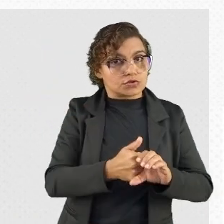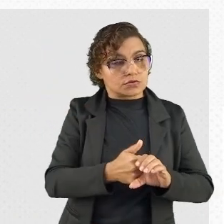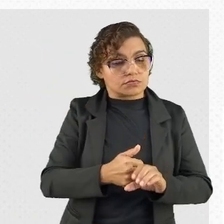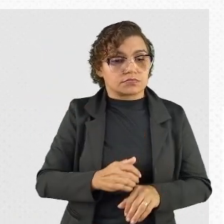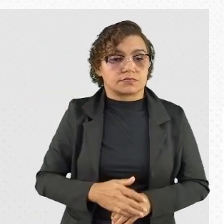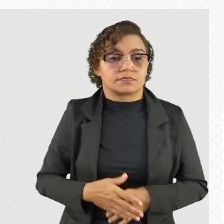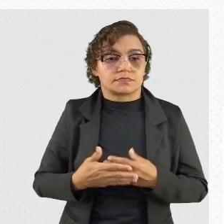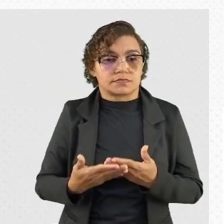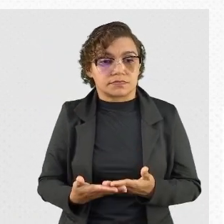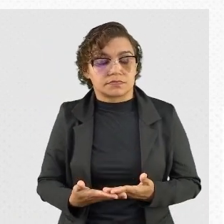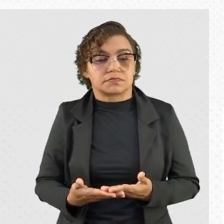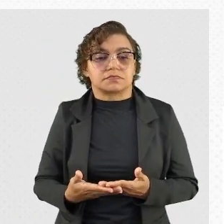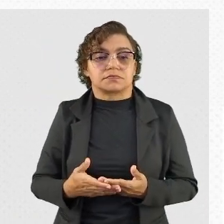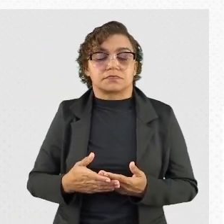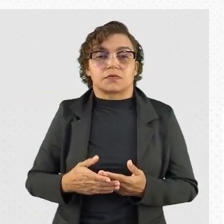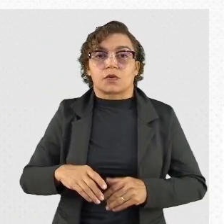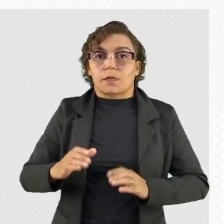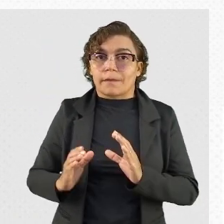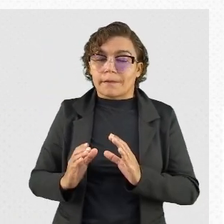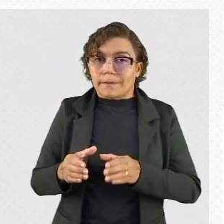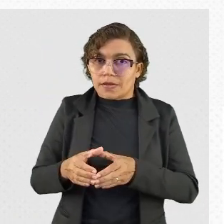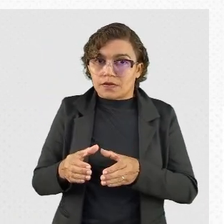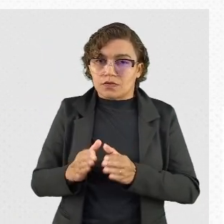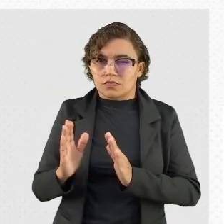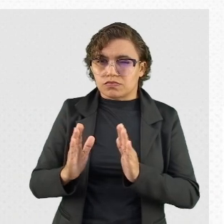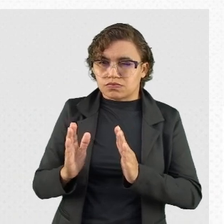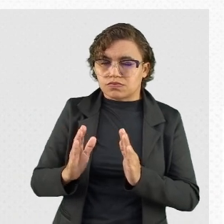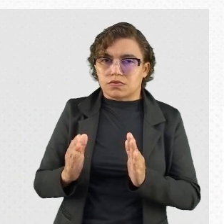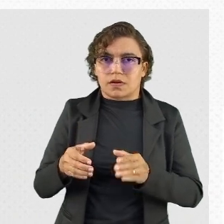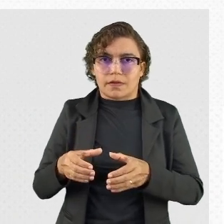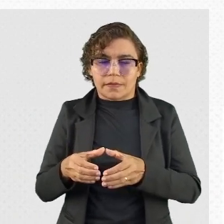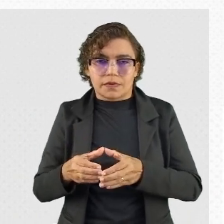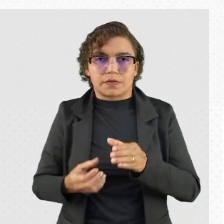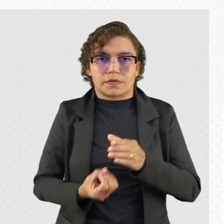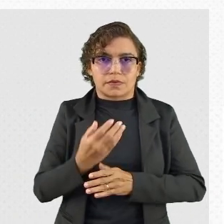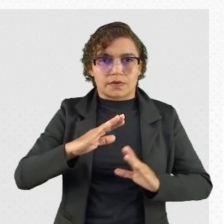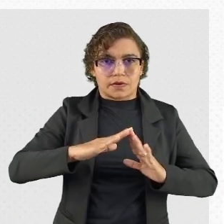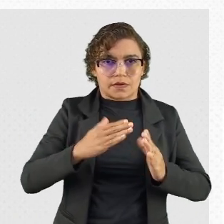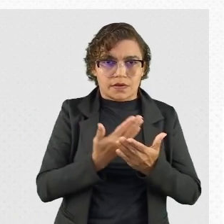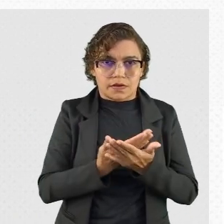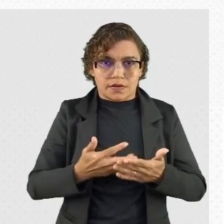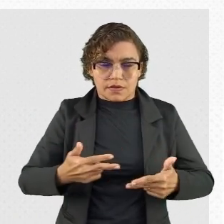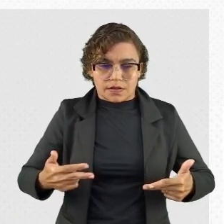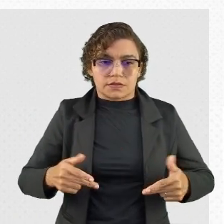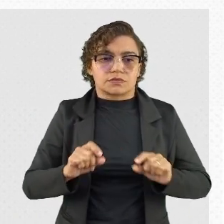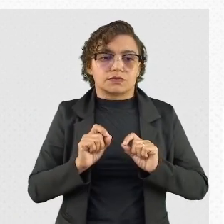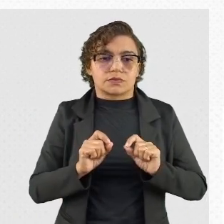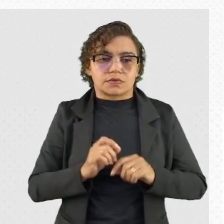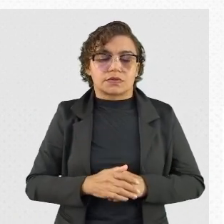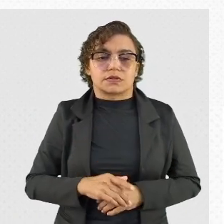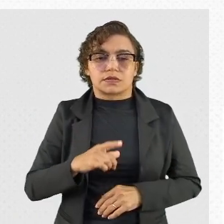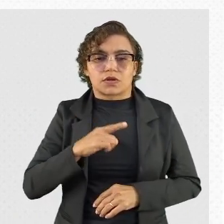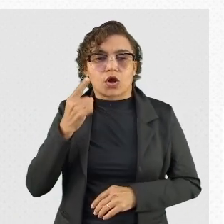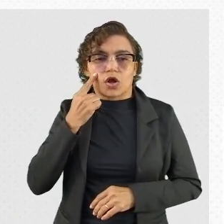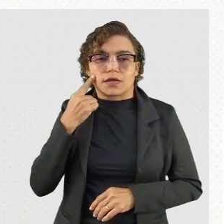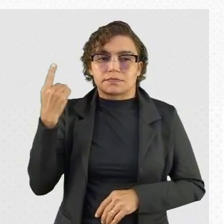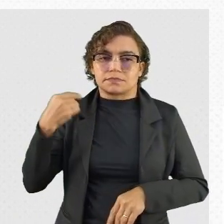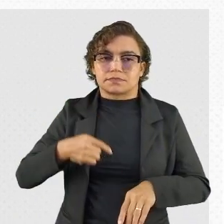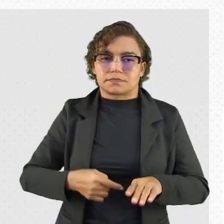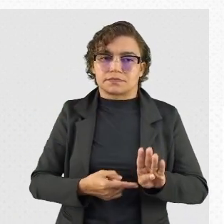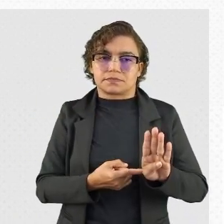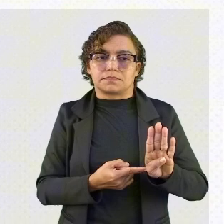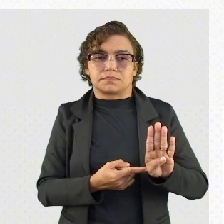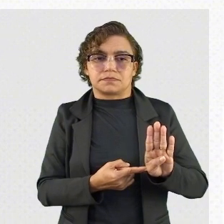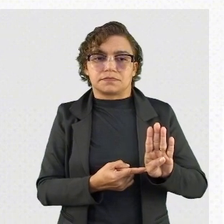A escolástica, a busca da salvação através do conhecimento da filosofia clássica e da assimilação